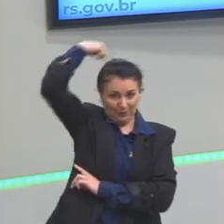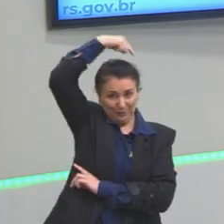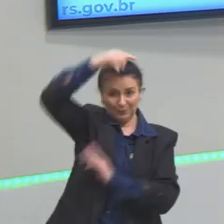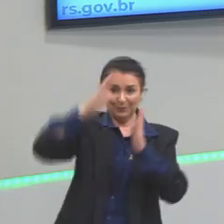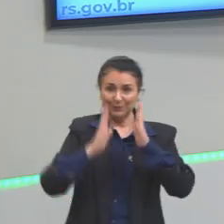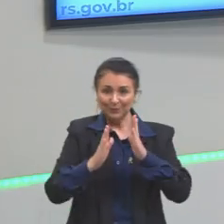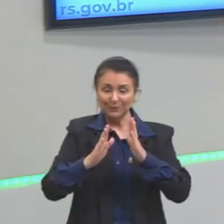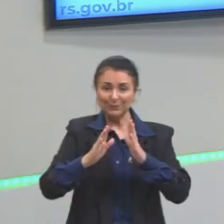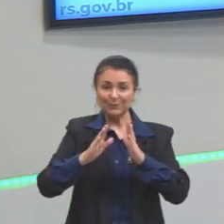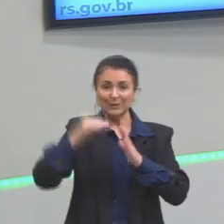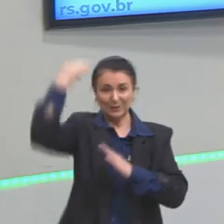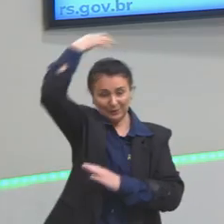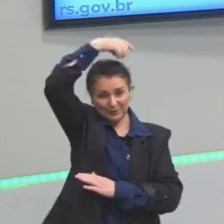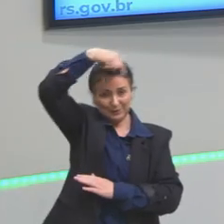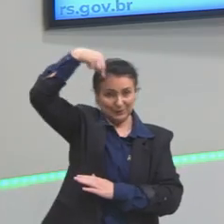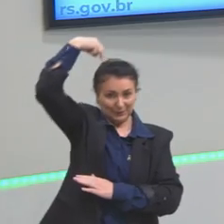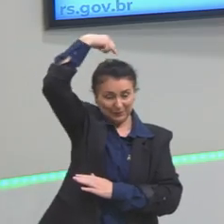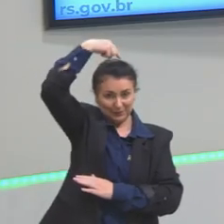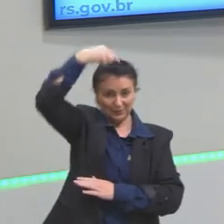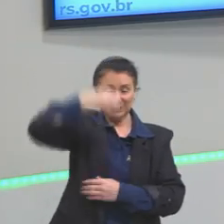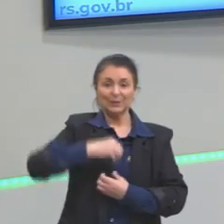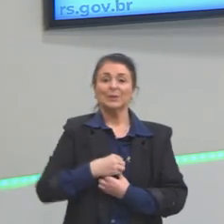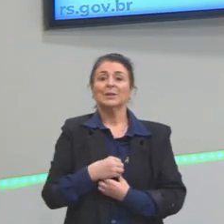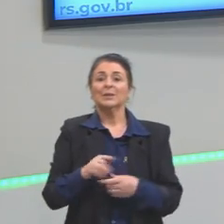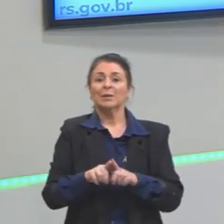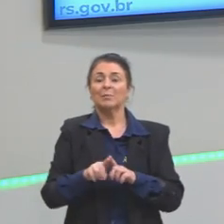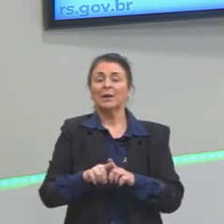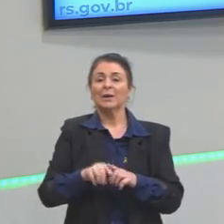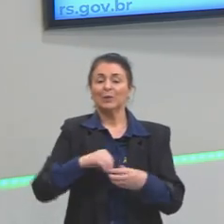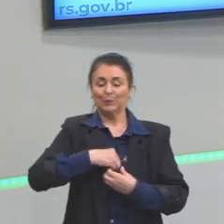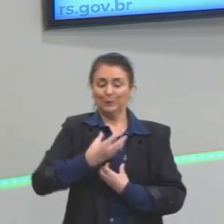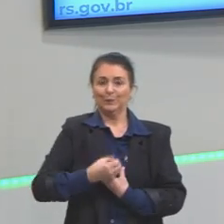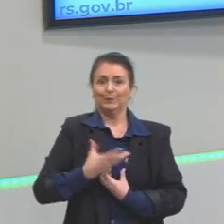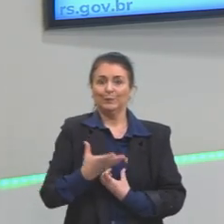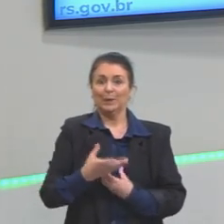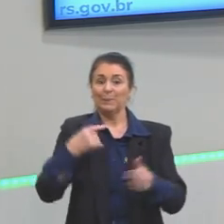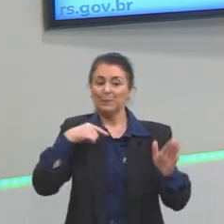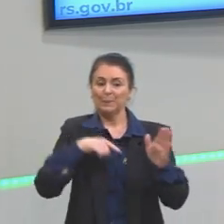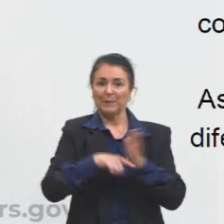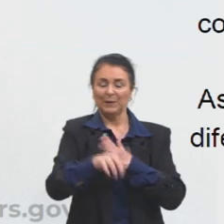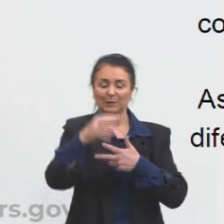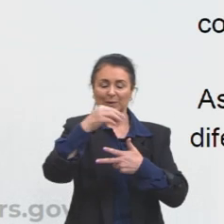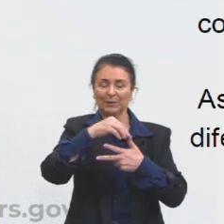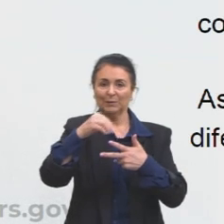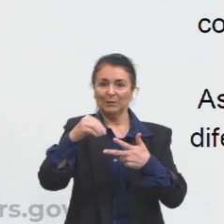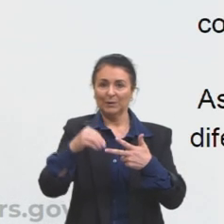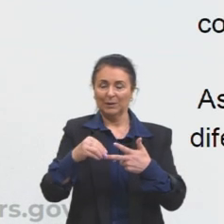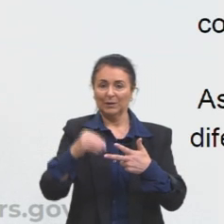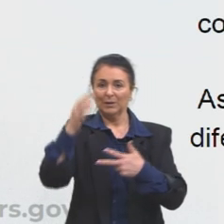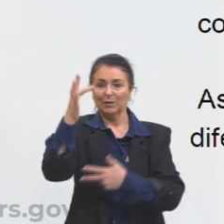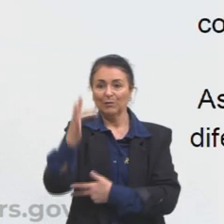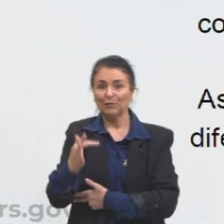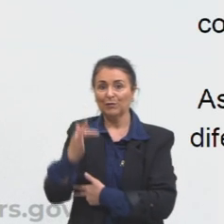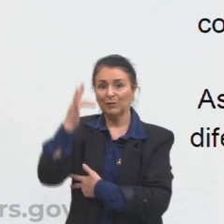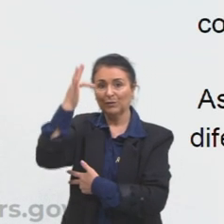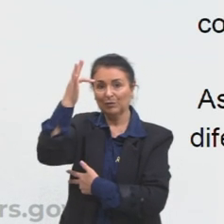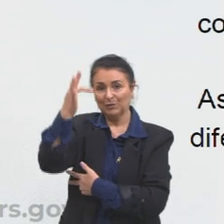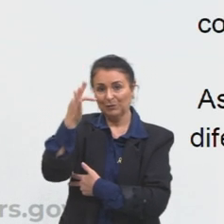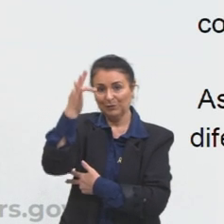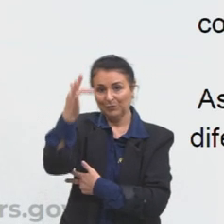e Escolástica Vamos umas questões para encerrar nessa aula olha só a filosofia de Agostinho